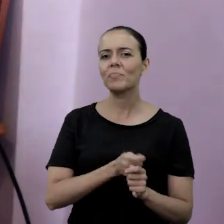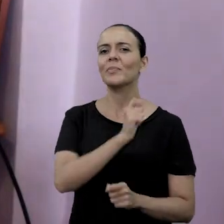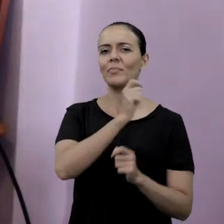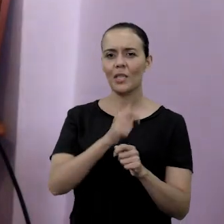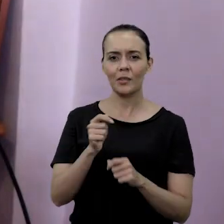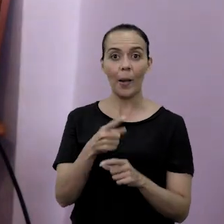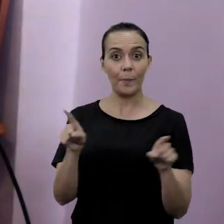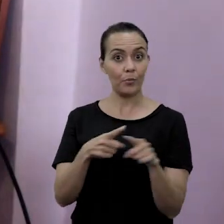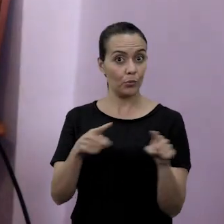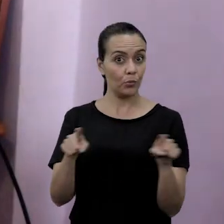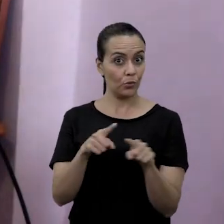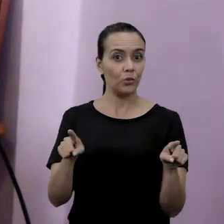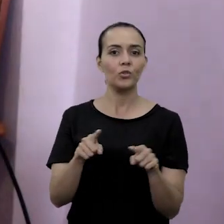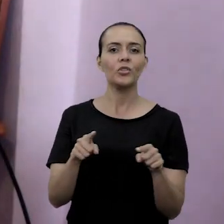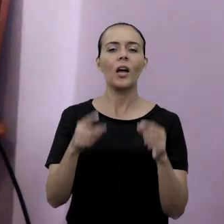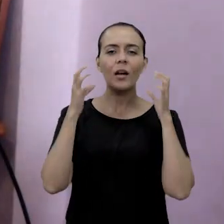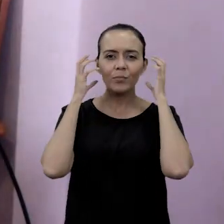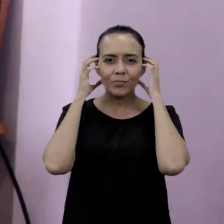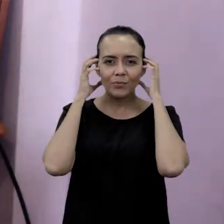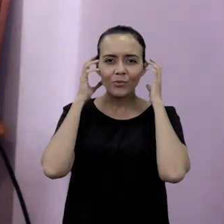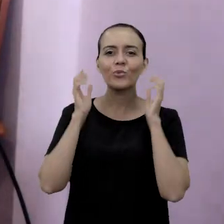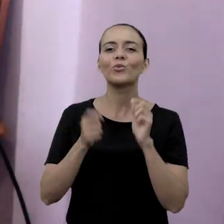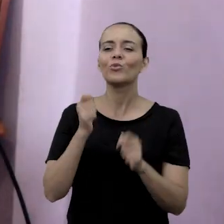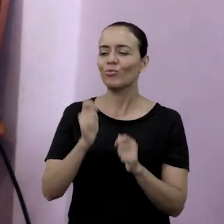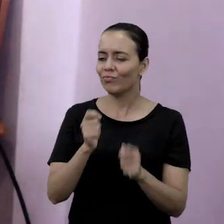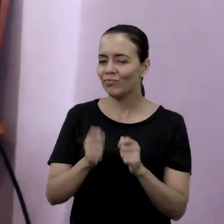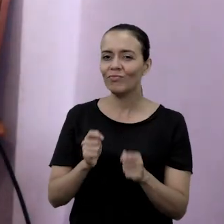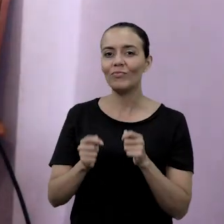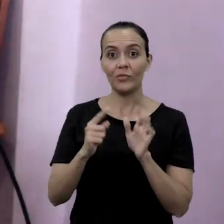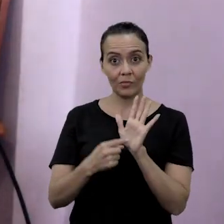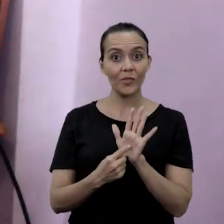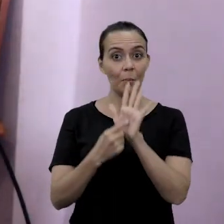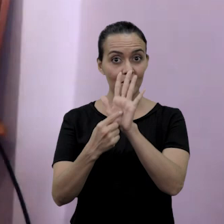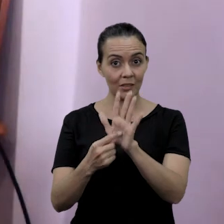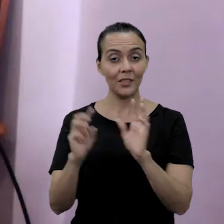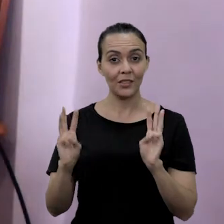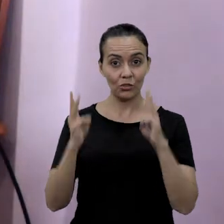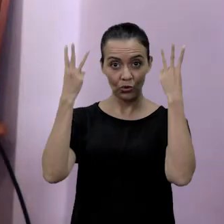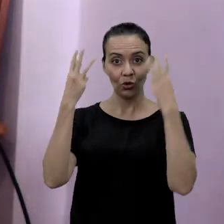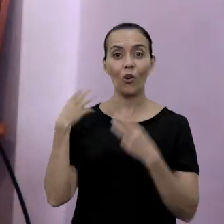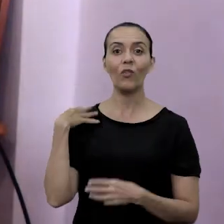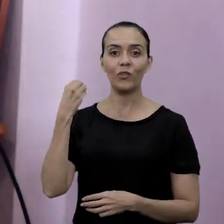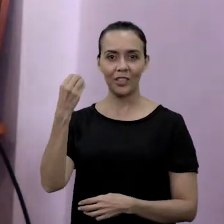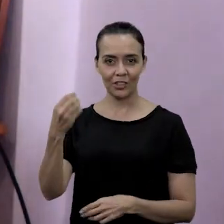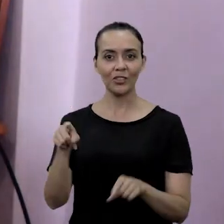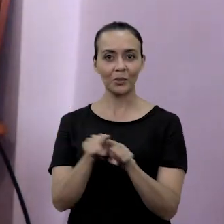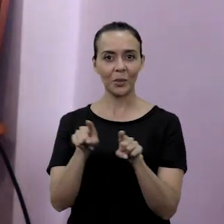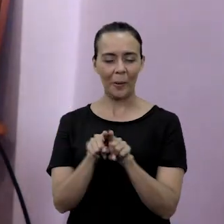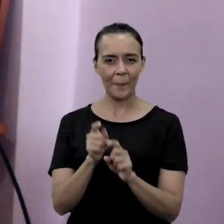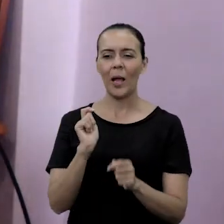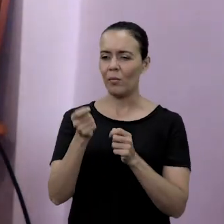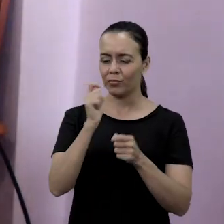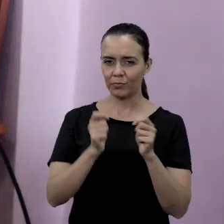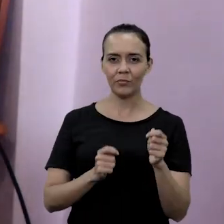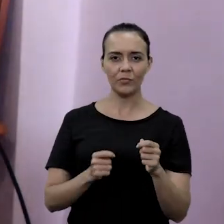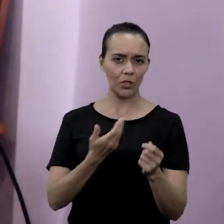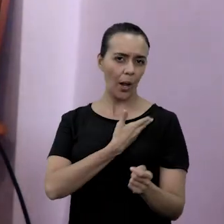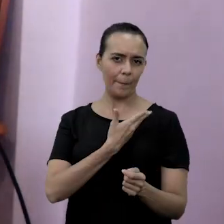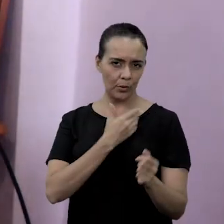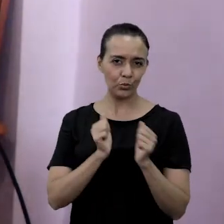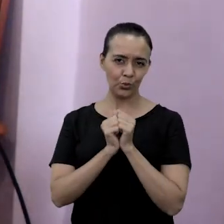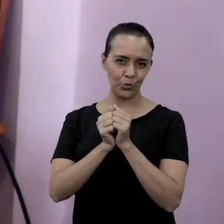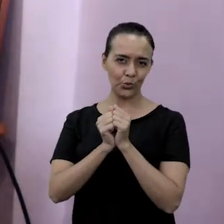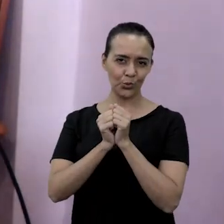tocando, criando músicas, gravando em estúdio, fazendo apresentações ali, shows, né, viajando com os